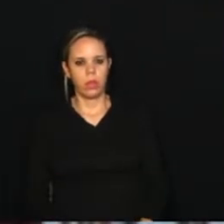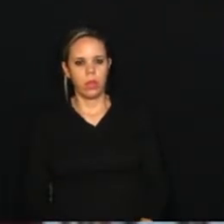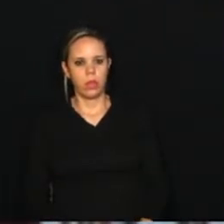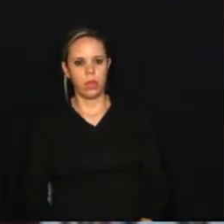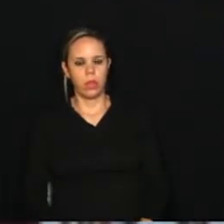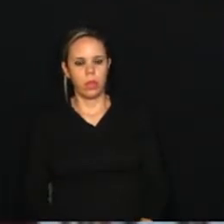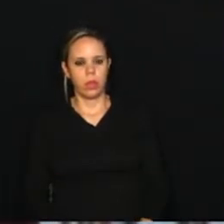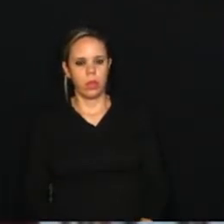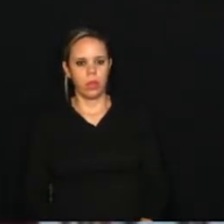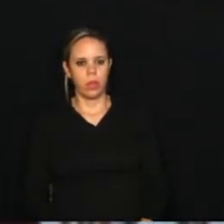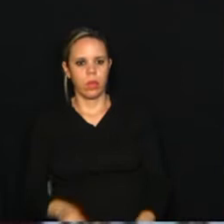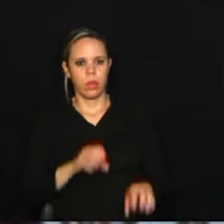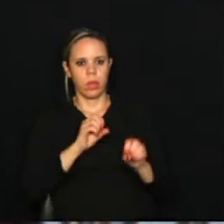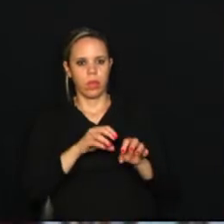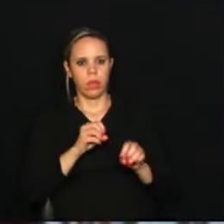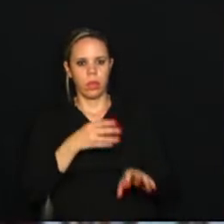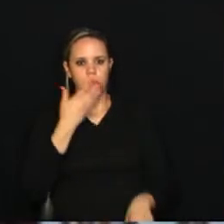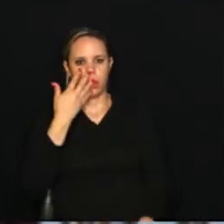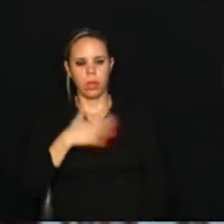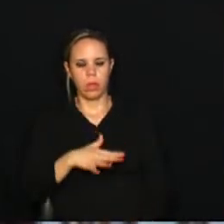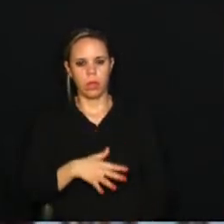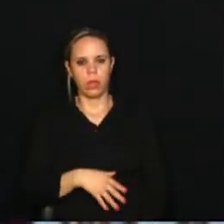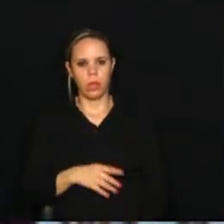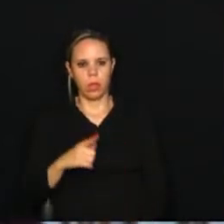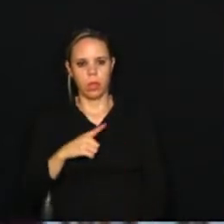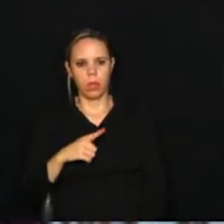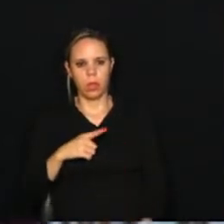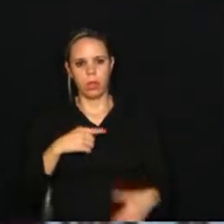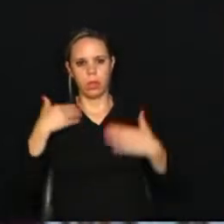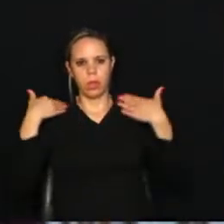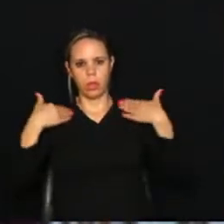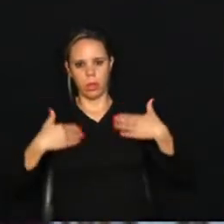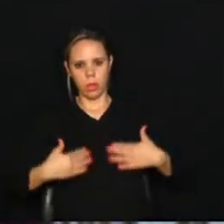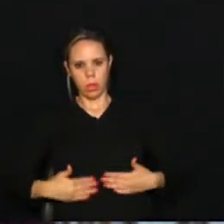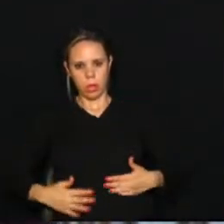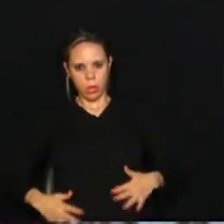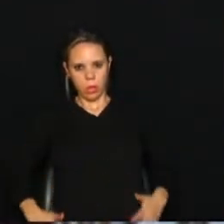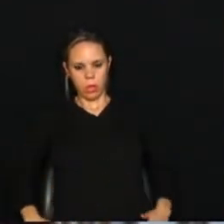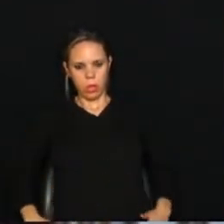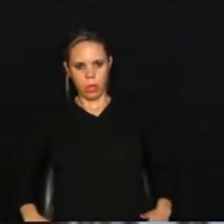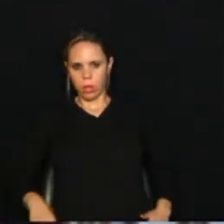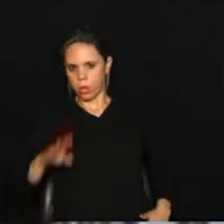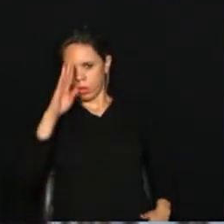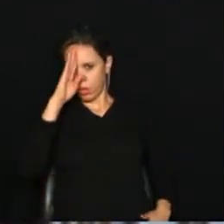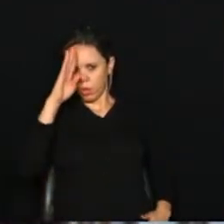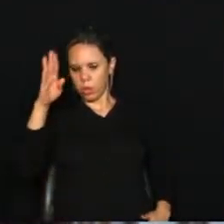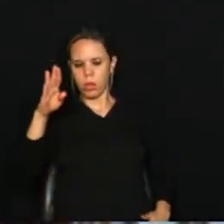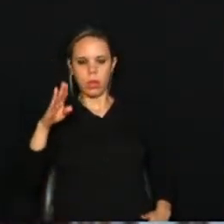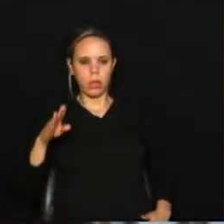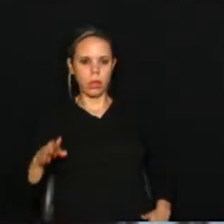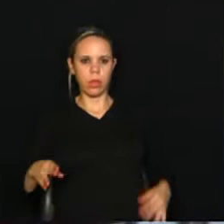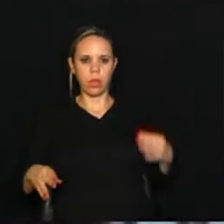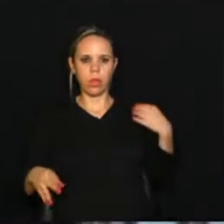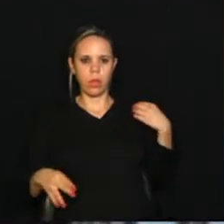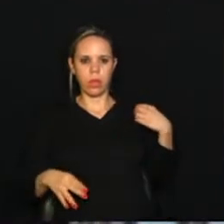No caso da educação infantil, aventais, porque principalmente nas